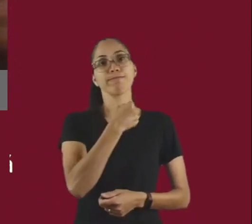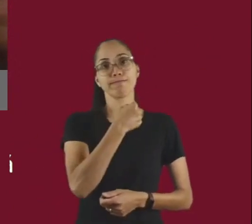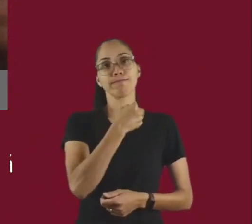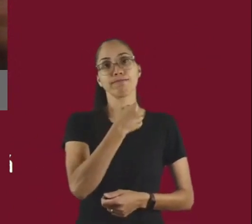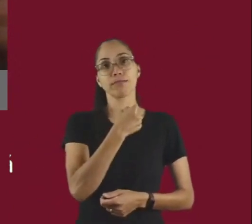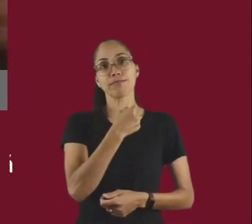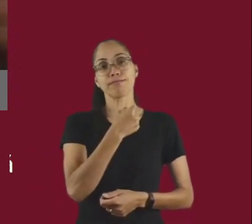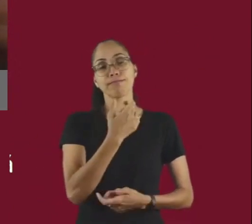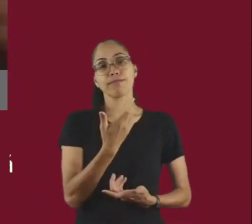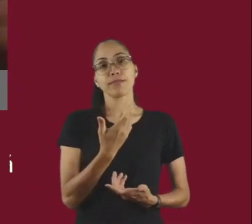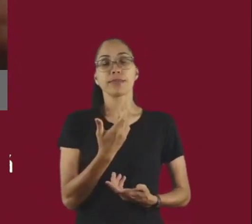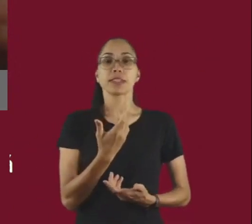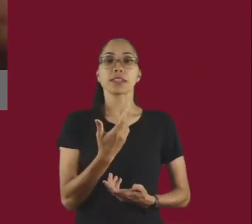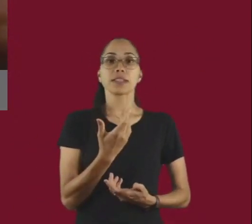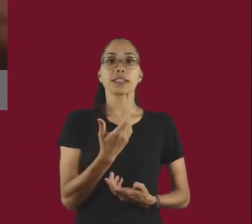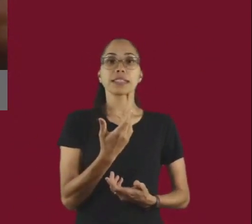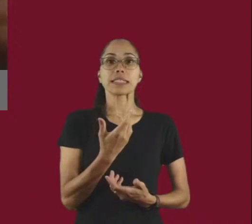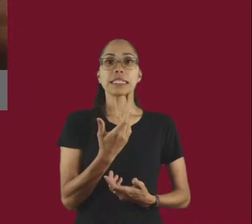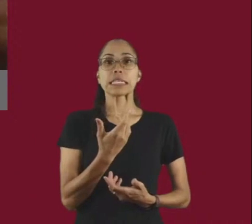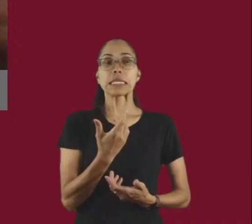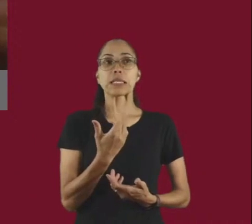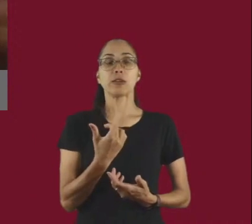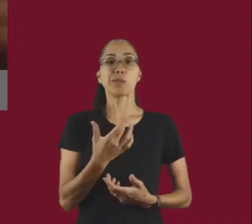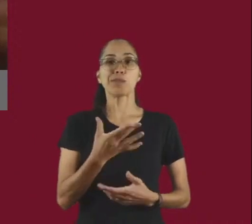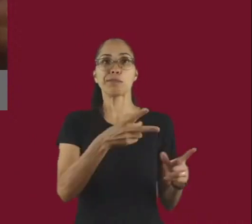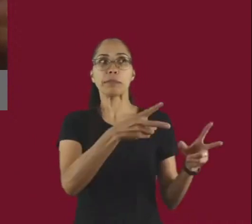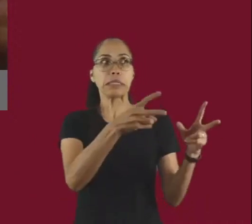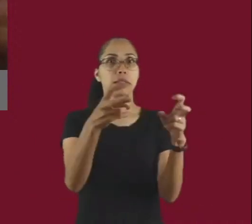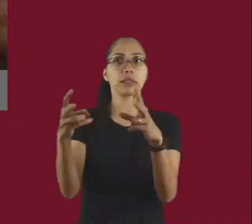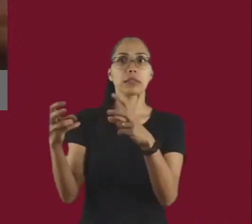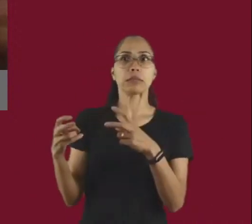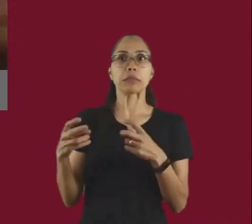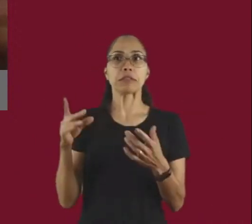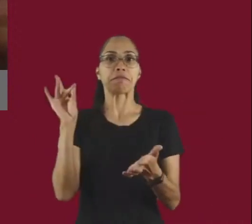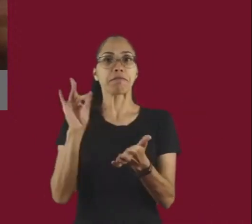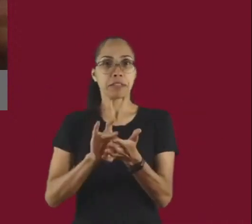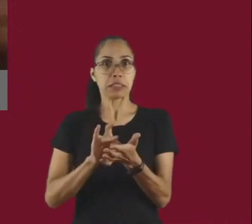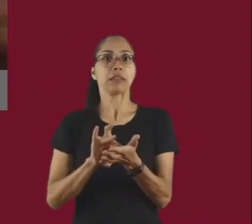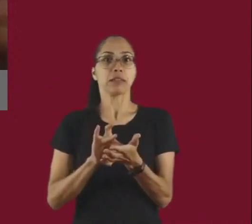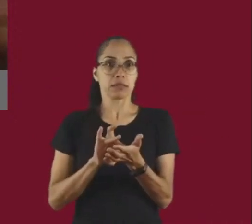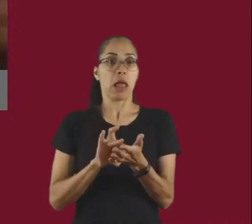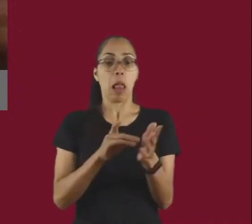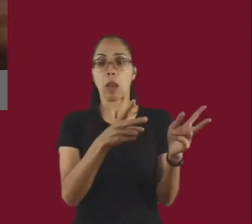ficando muito muito presente, muito